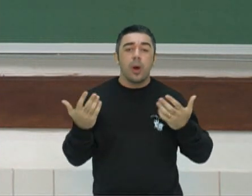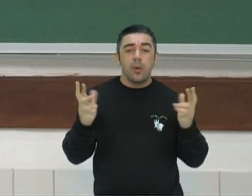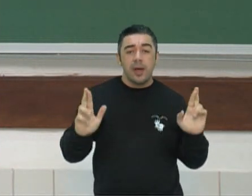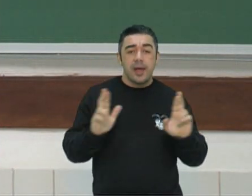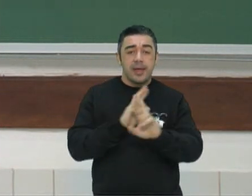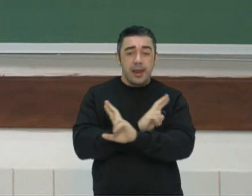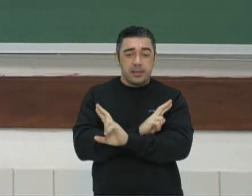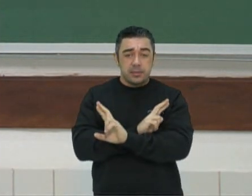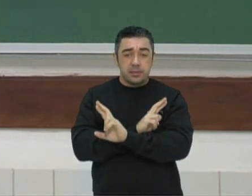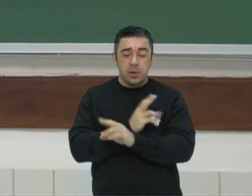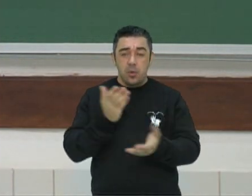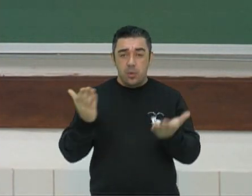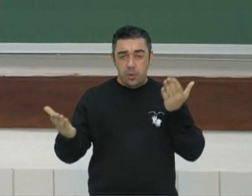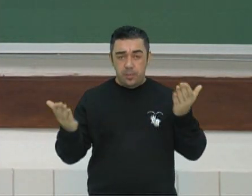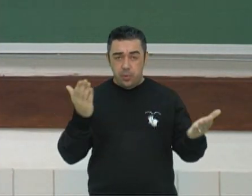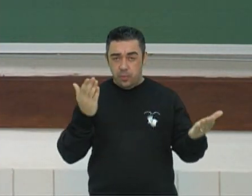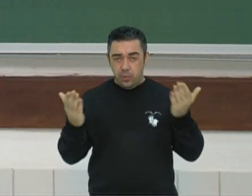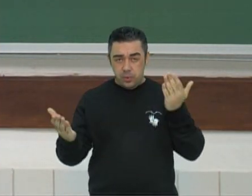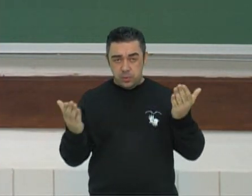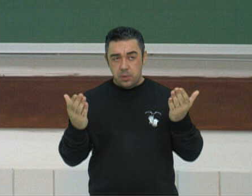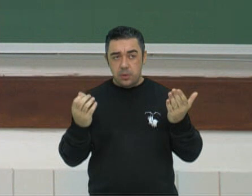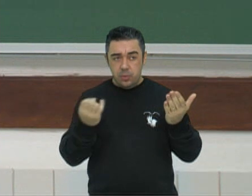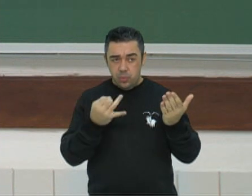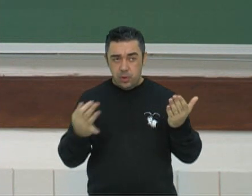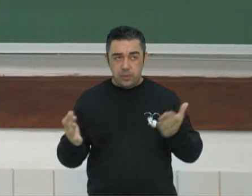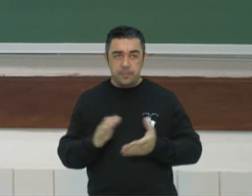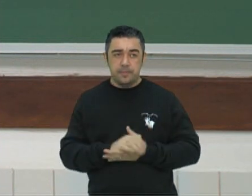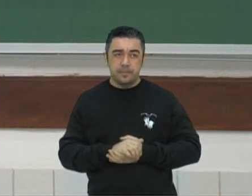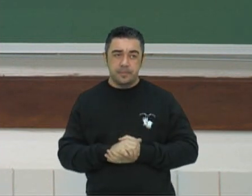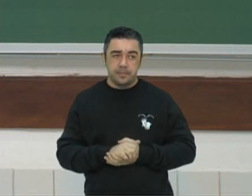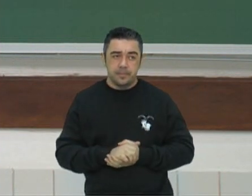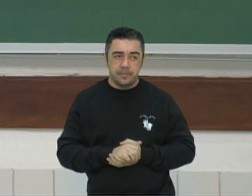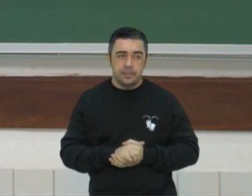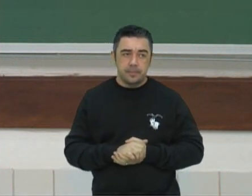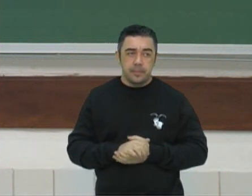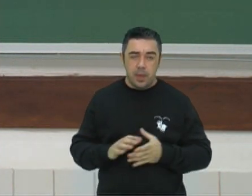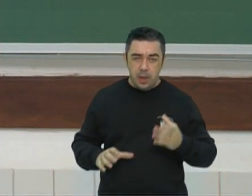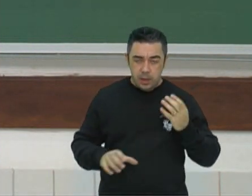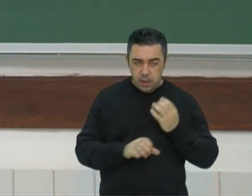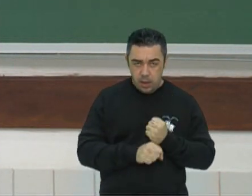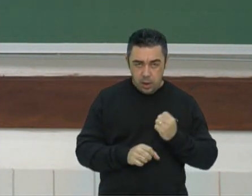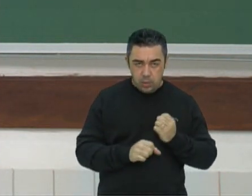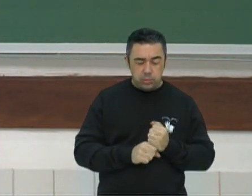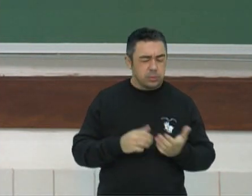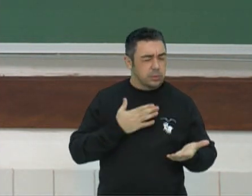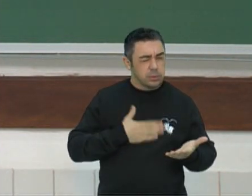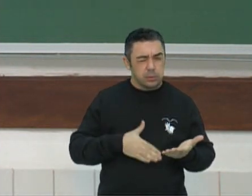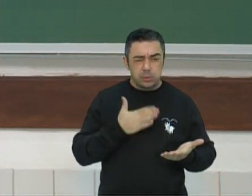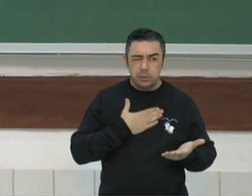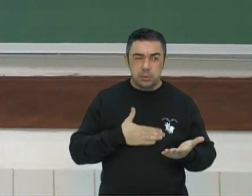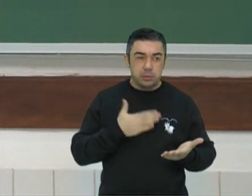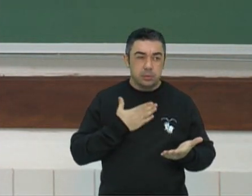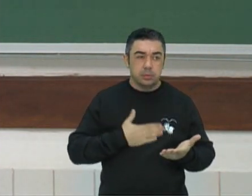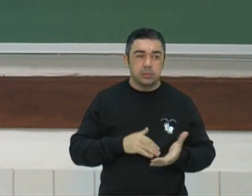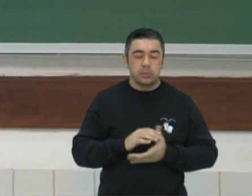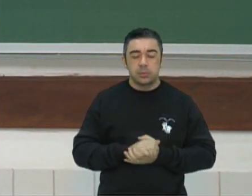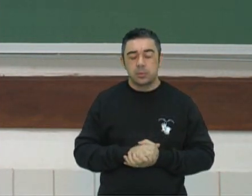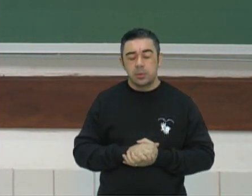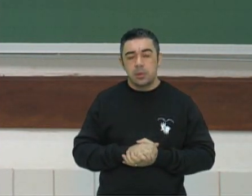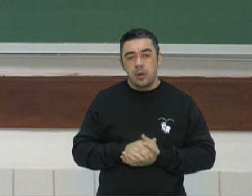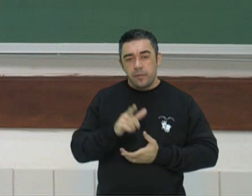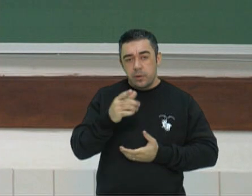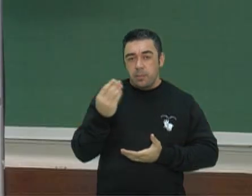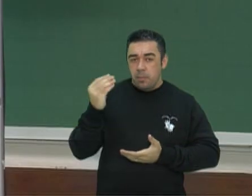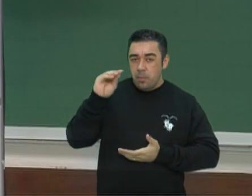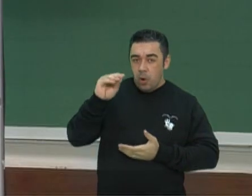proporções, né, que existem em relação ao peso e altura. É um cálculo matemático, tranquilinho de fazer, muito básico, né, em que